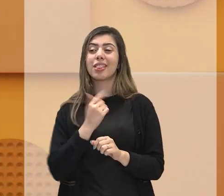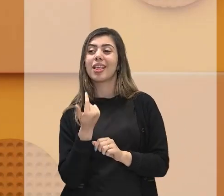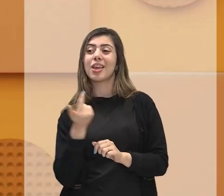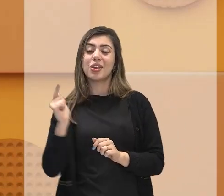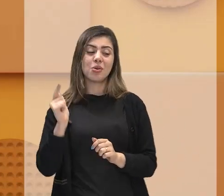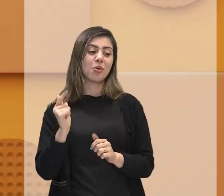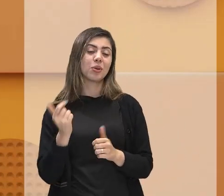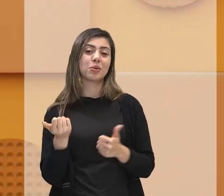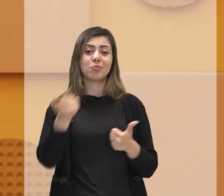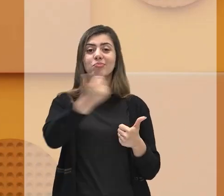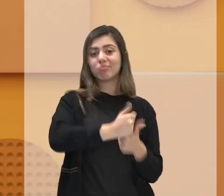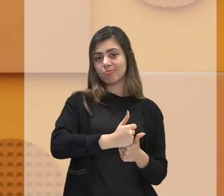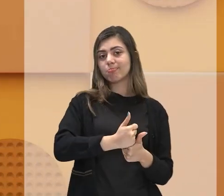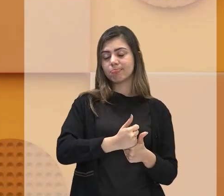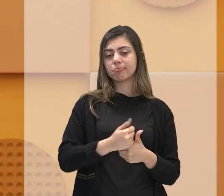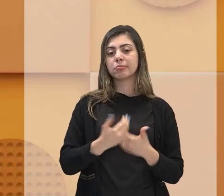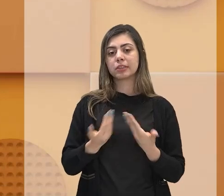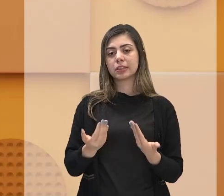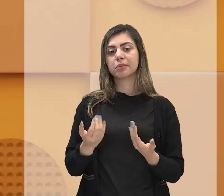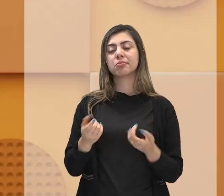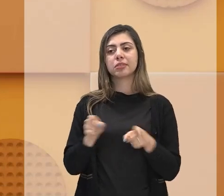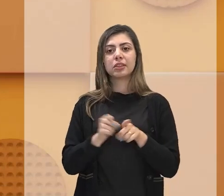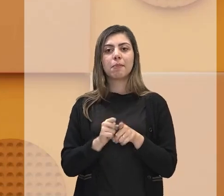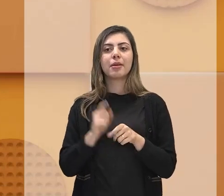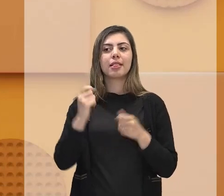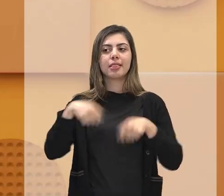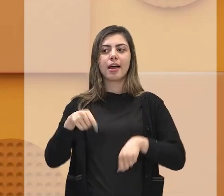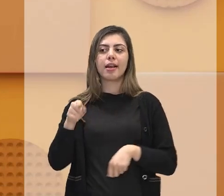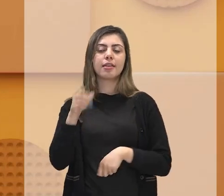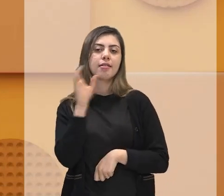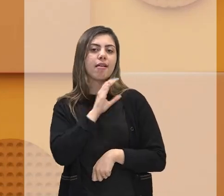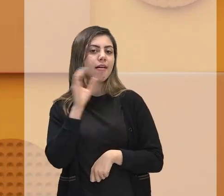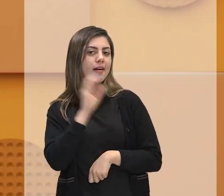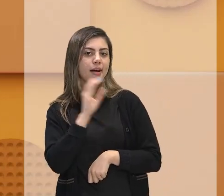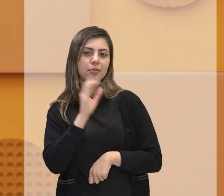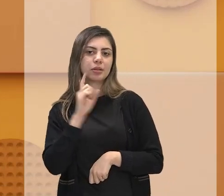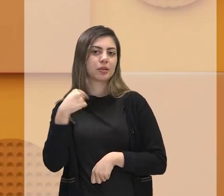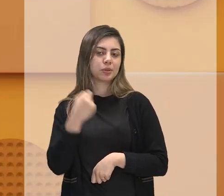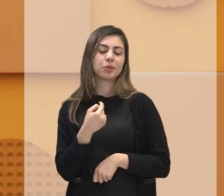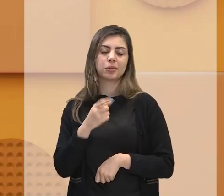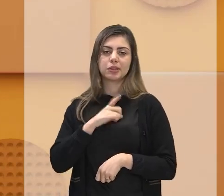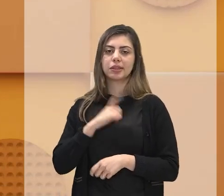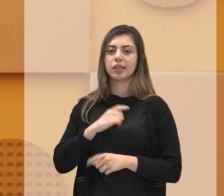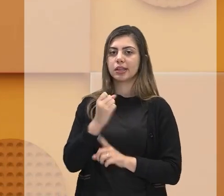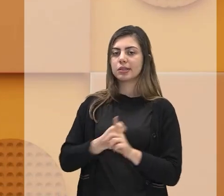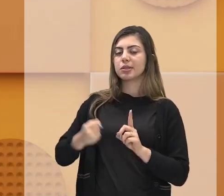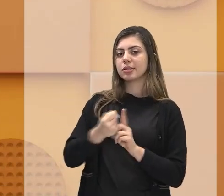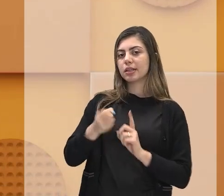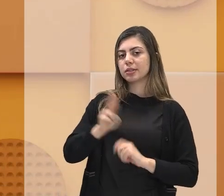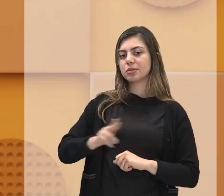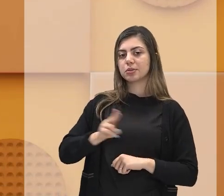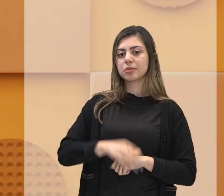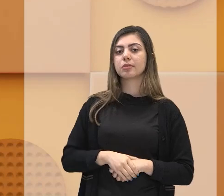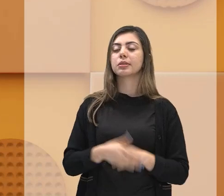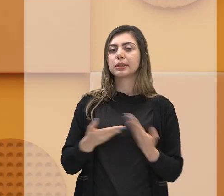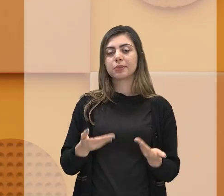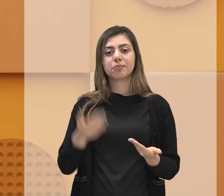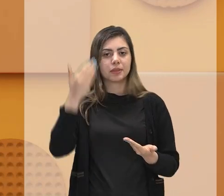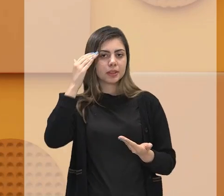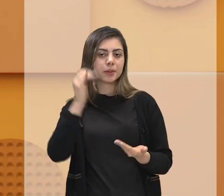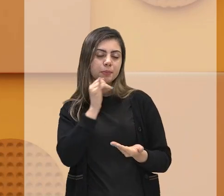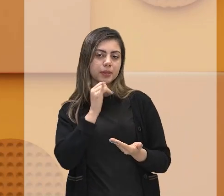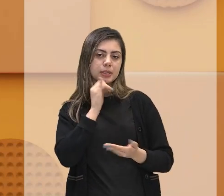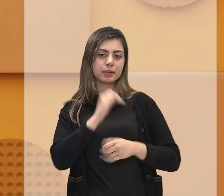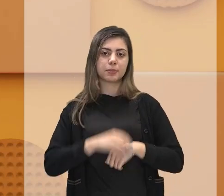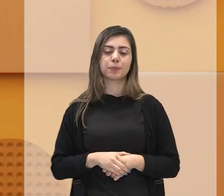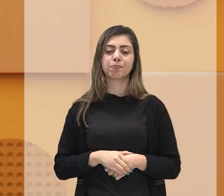melhorado, e que gera também, ao mesmo tempo, uma onda de consumismo na sociedade. Dá para entender? Por exemplo,